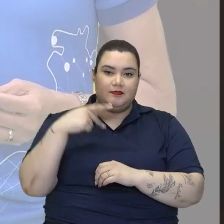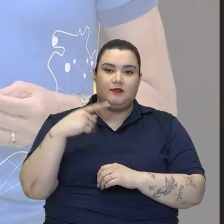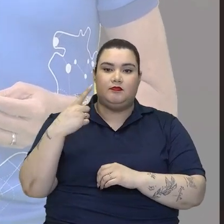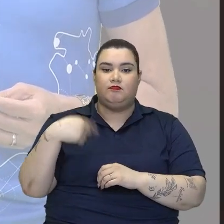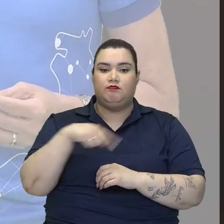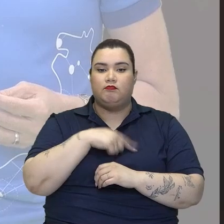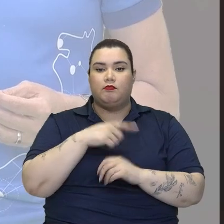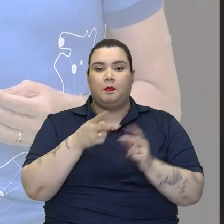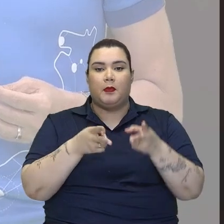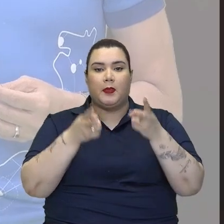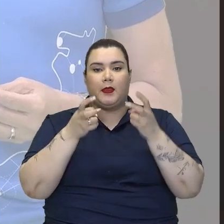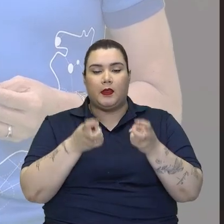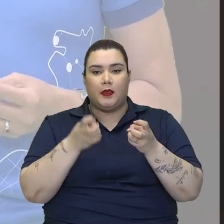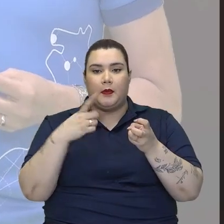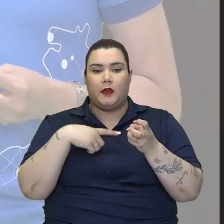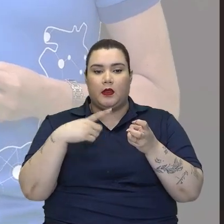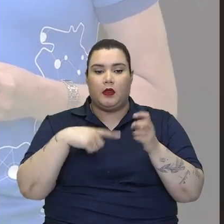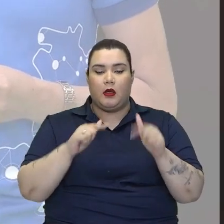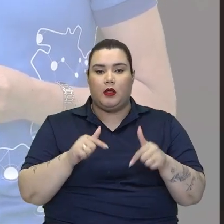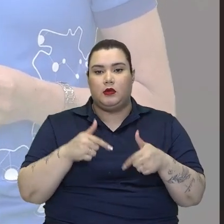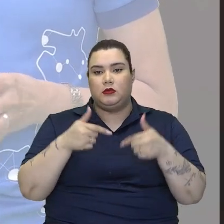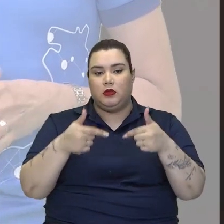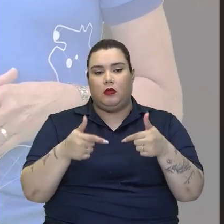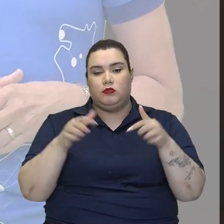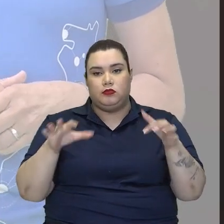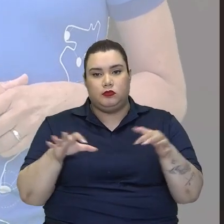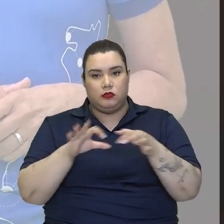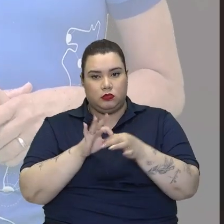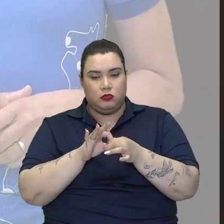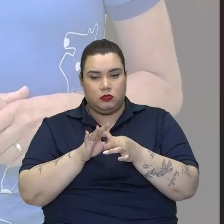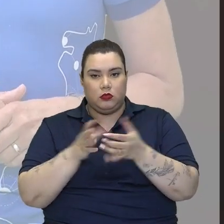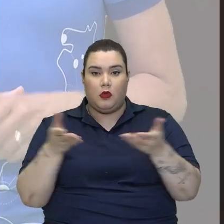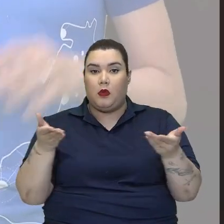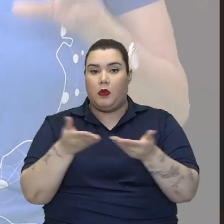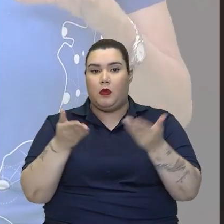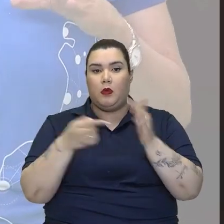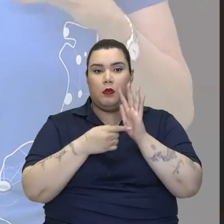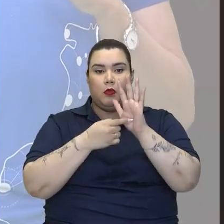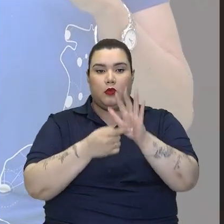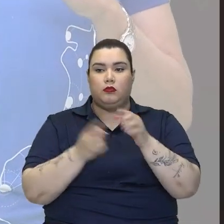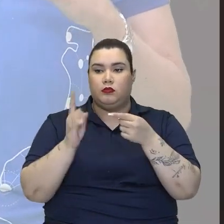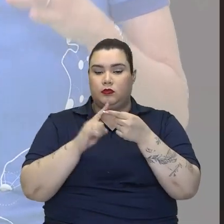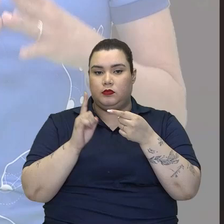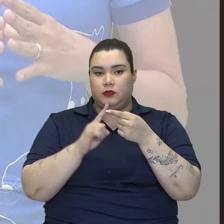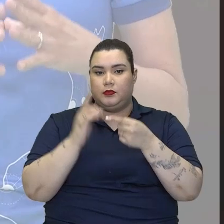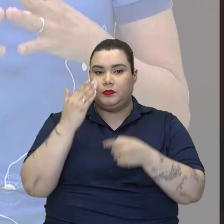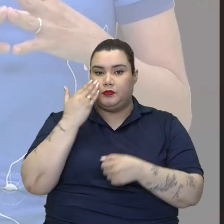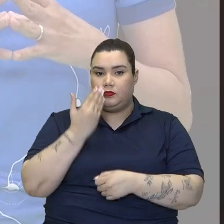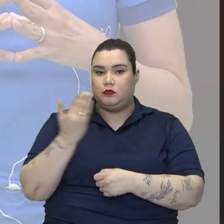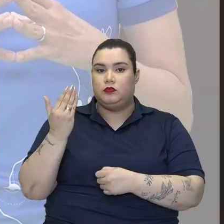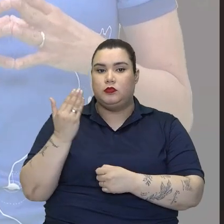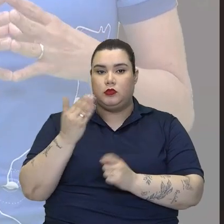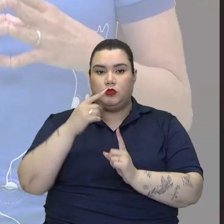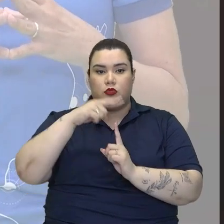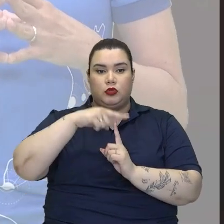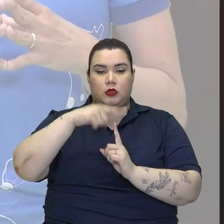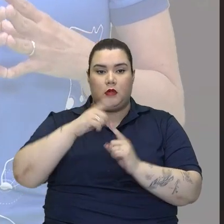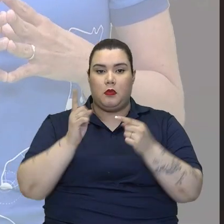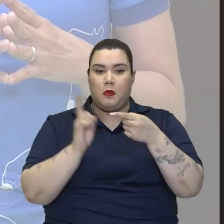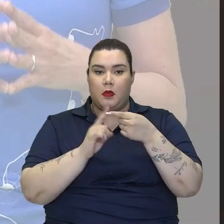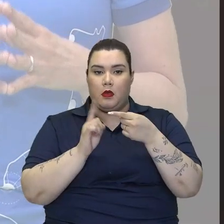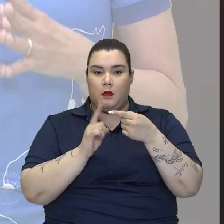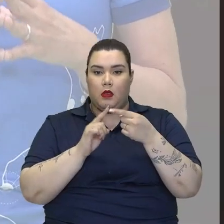uma atividade está inserido. Então, vamos começar com o primeiro nível